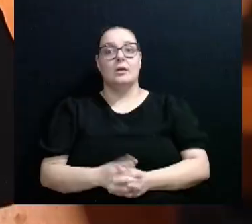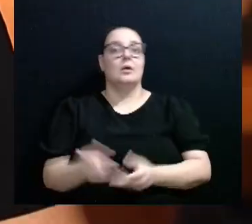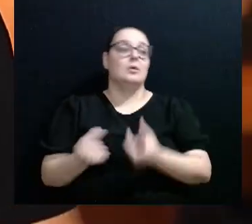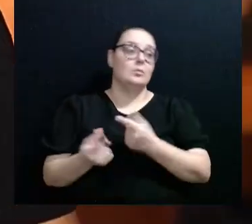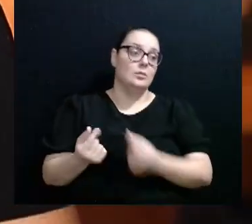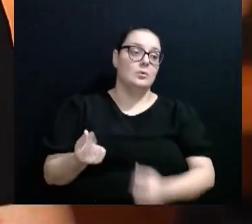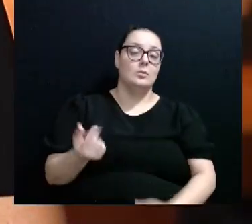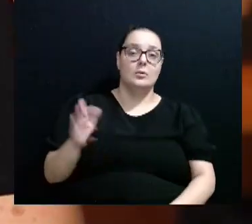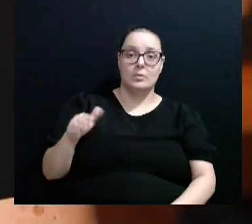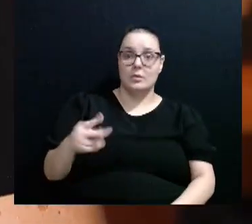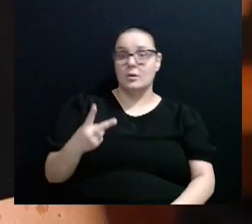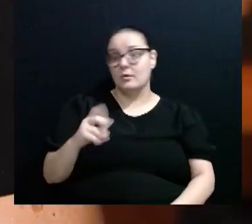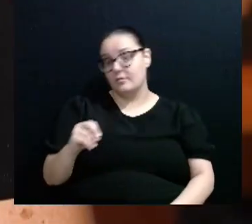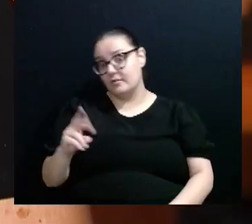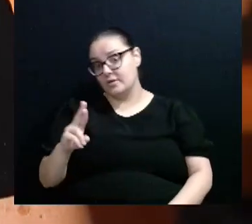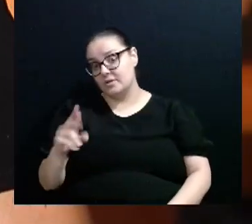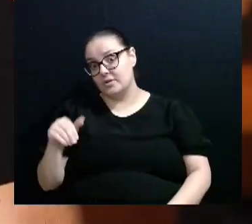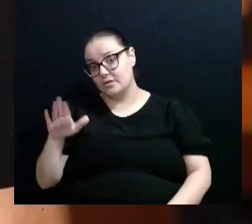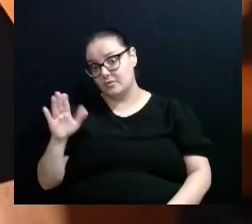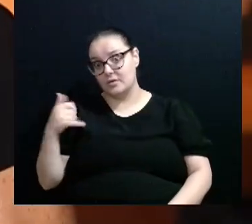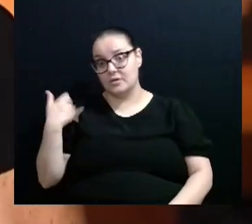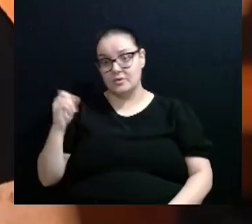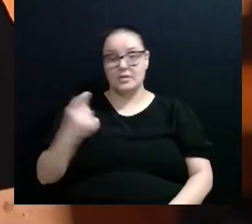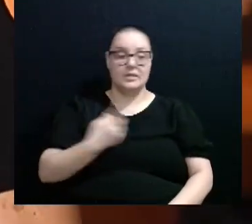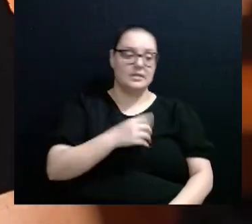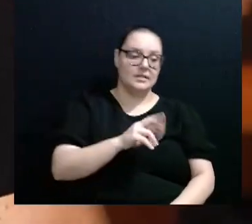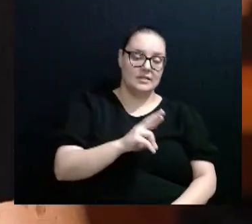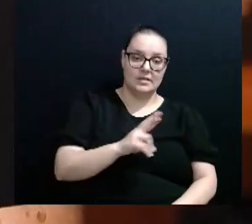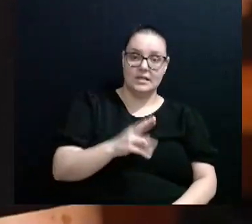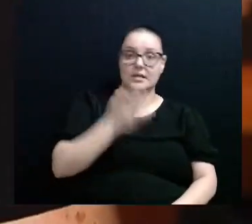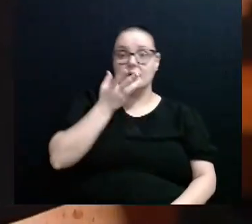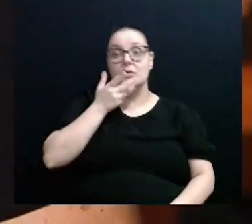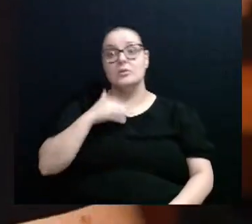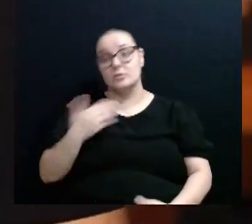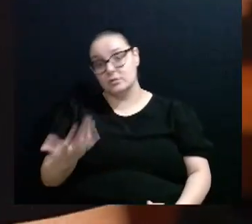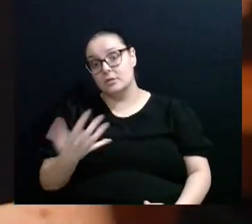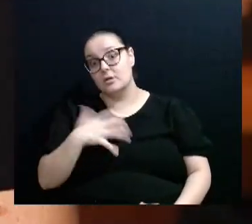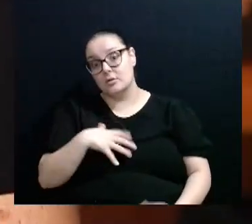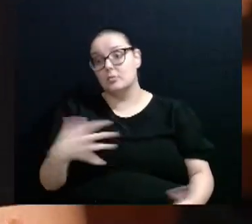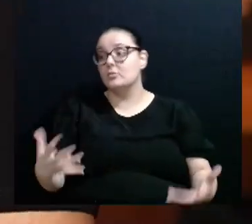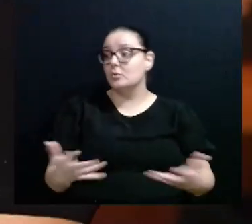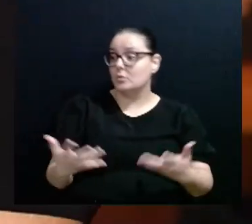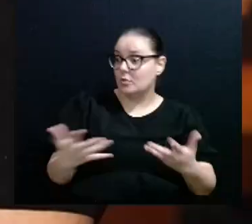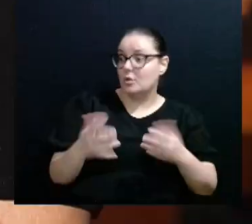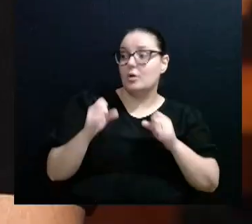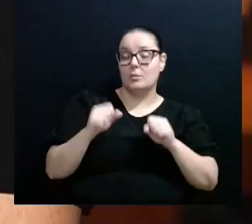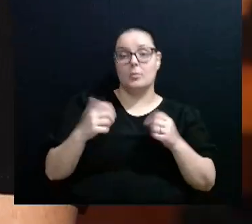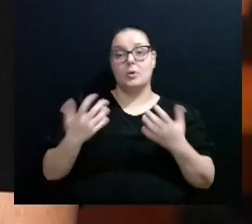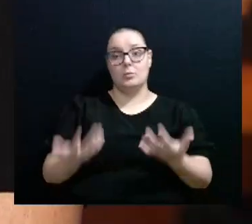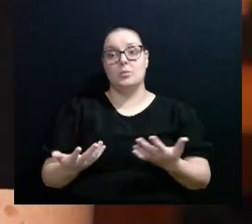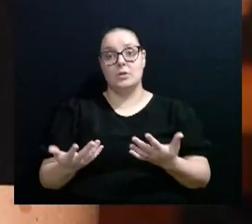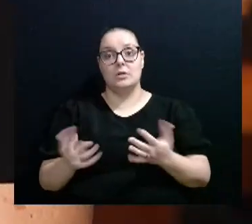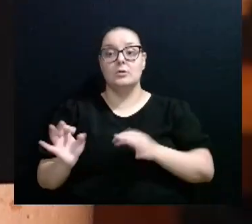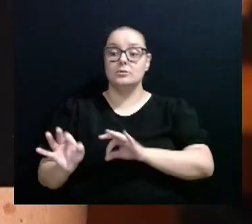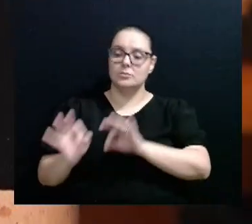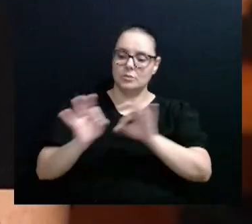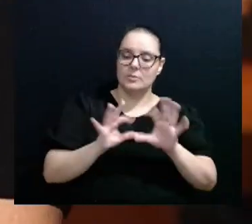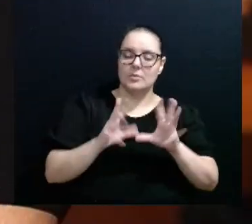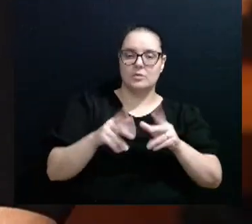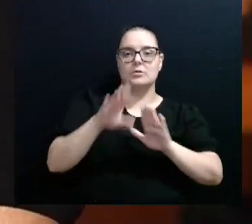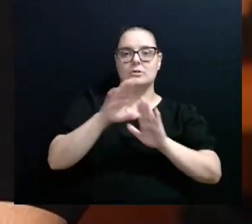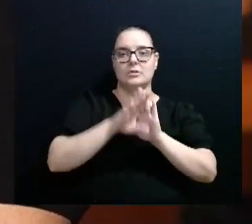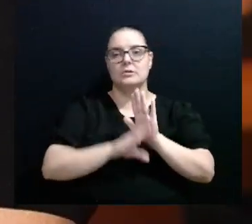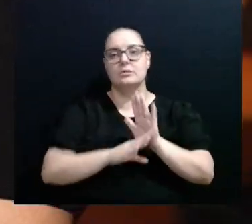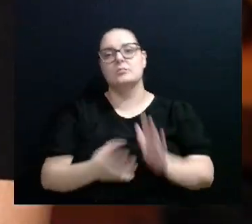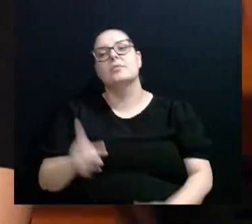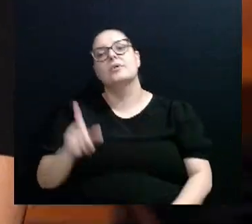o adulto, R$10 a criança. Então é uma forma de incentivar e poder acompanhar toda essa programação, que é bastante